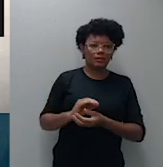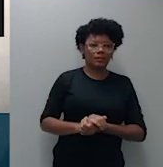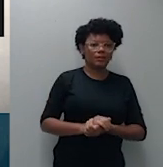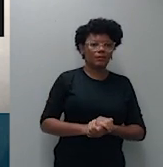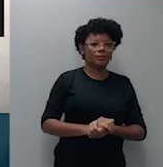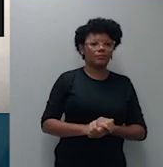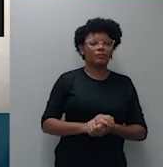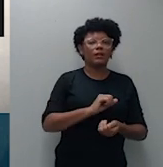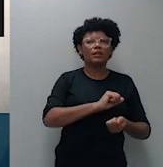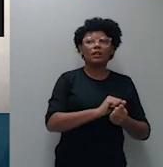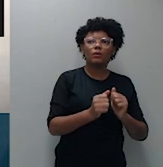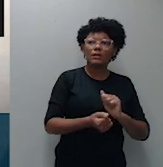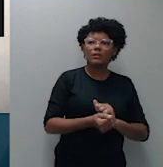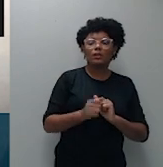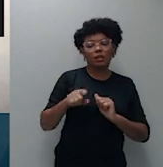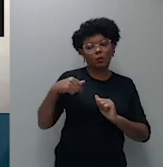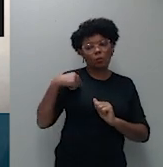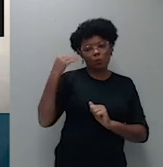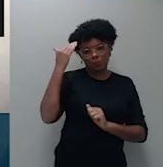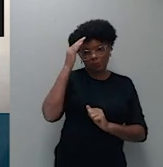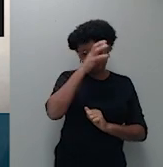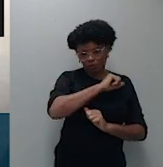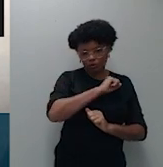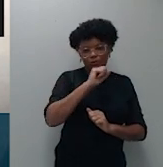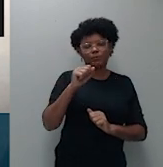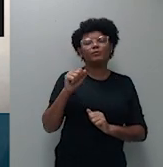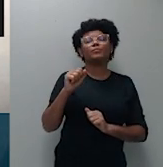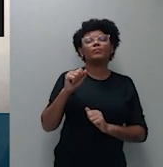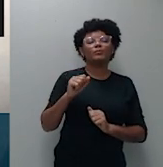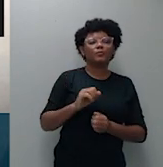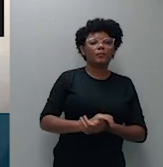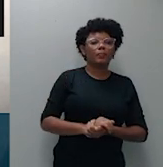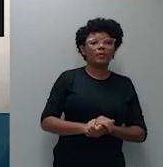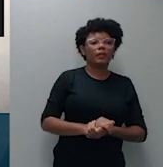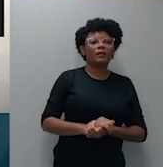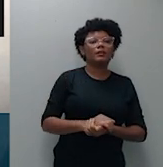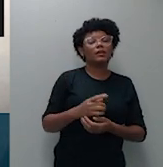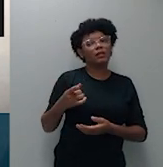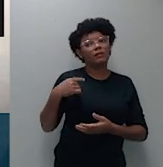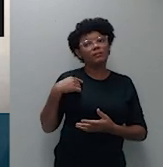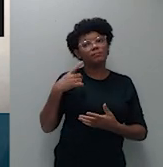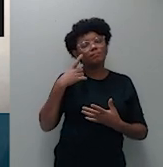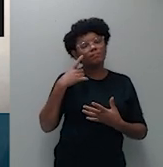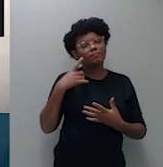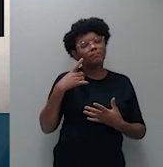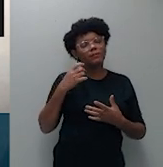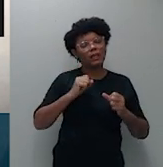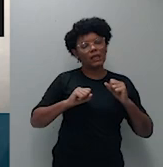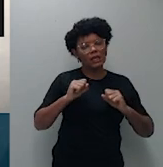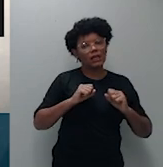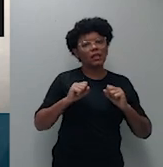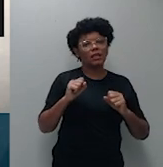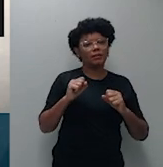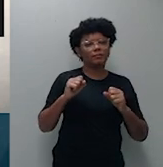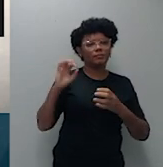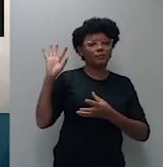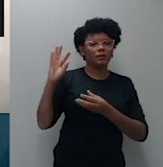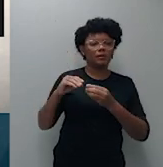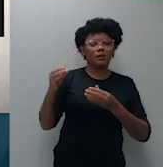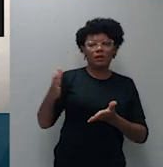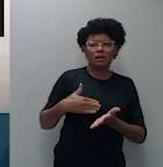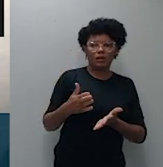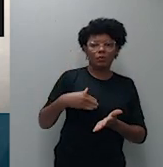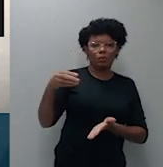assim que tem eu fiz adequação nos temos que eu entendi e Ministro Raul almejava e passa-se está